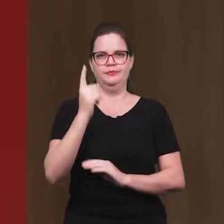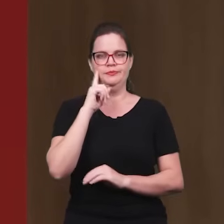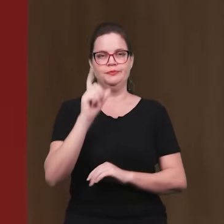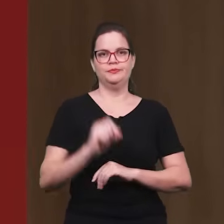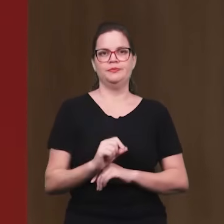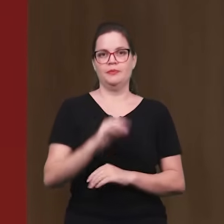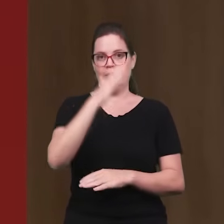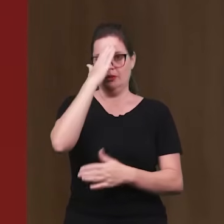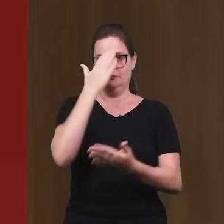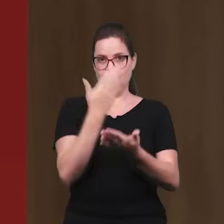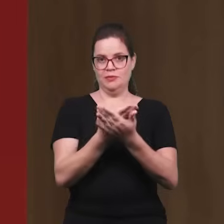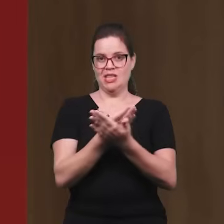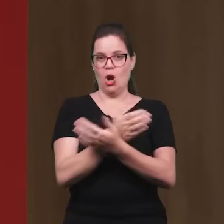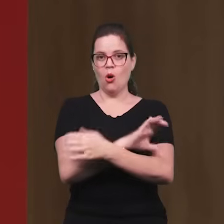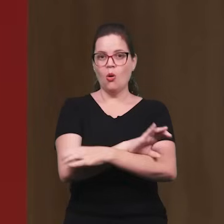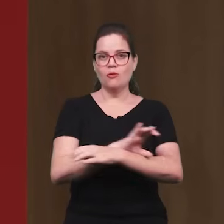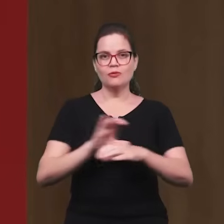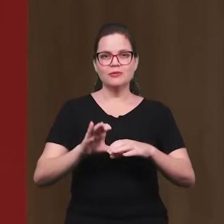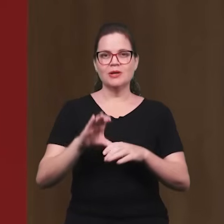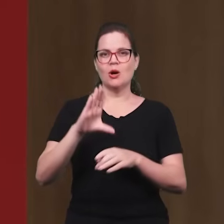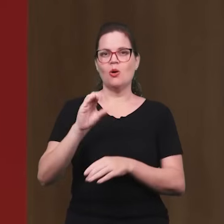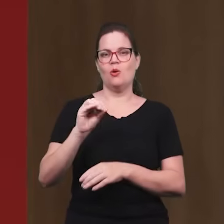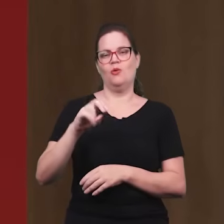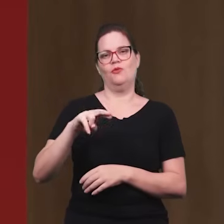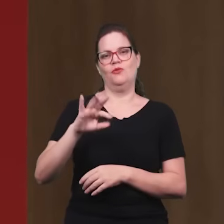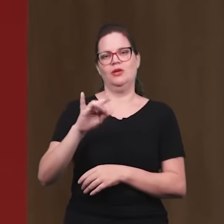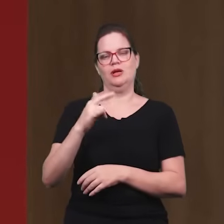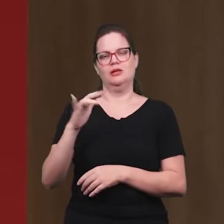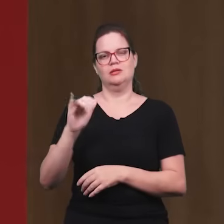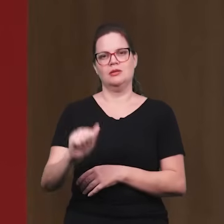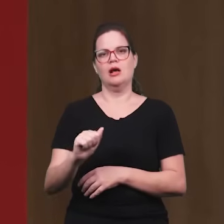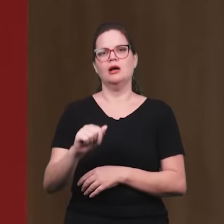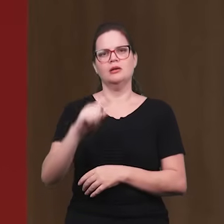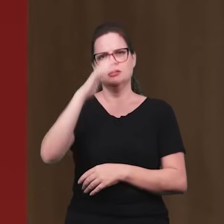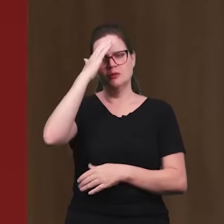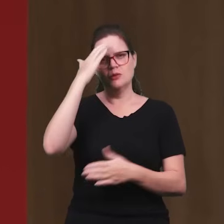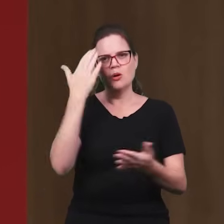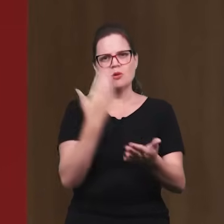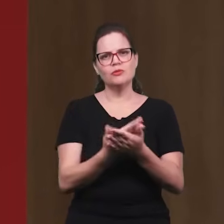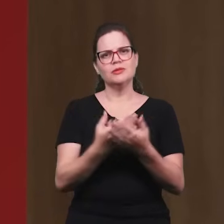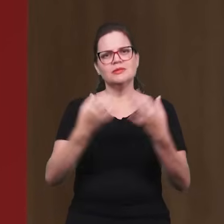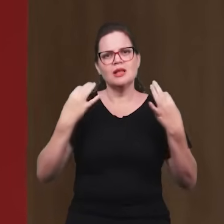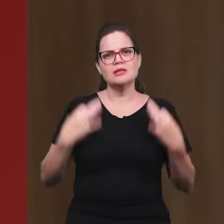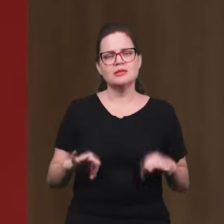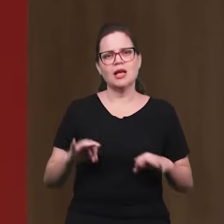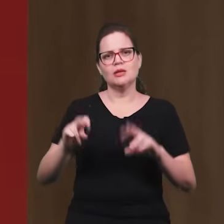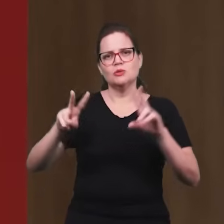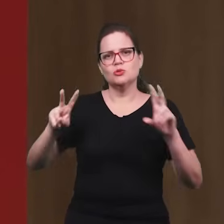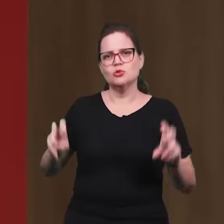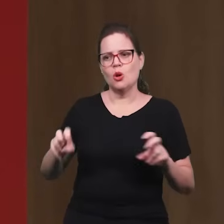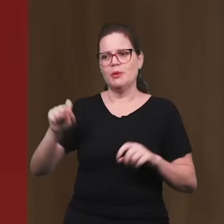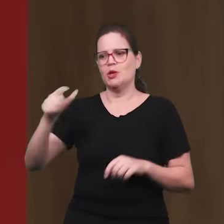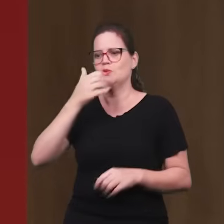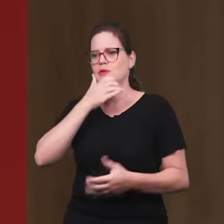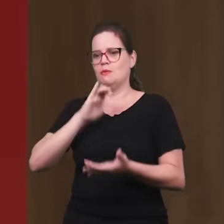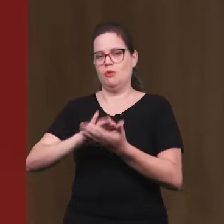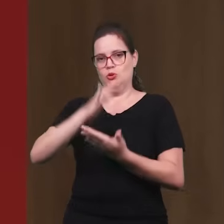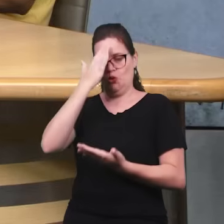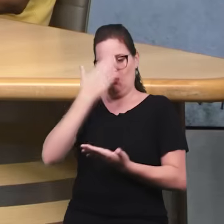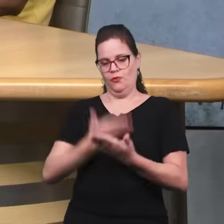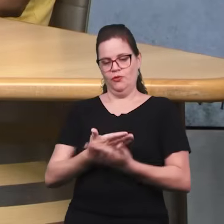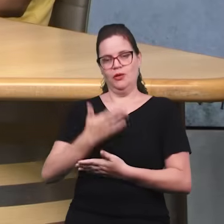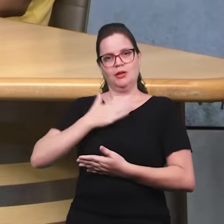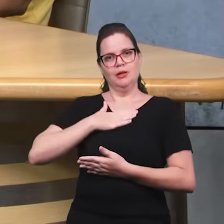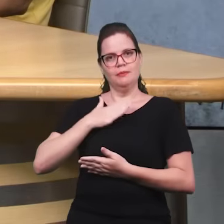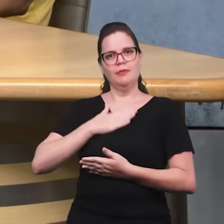essa confiança, que o Senhor nos deu em relação ao nosso marido, isso daí é uma conquista diária, não é,